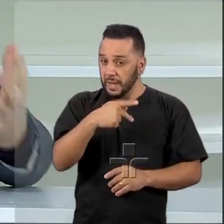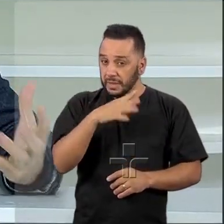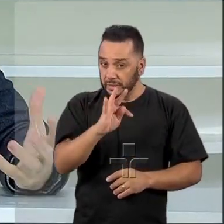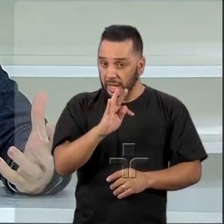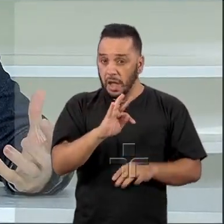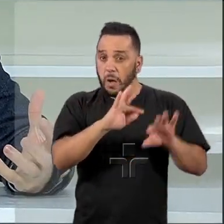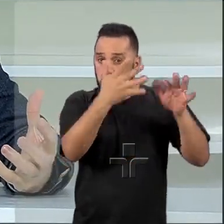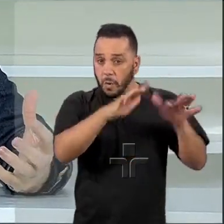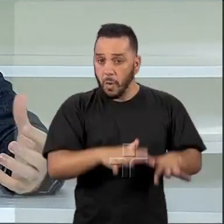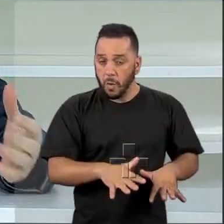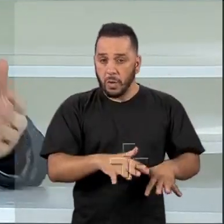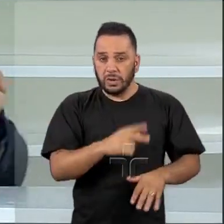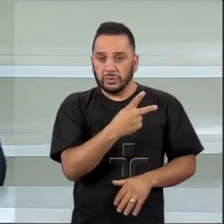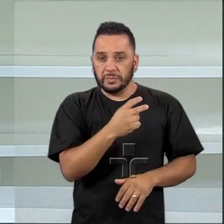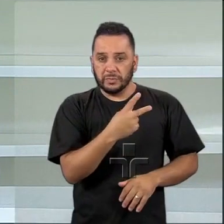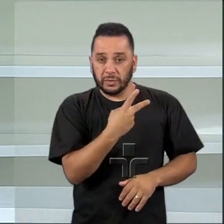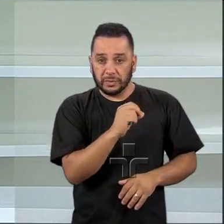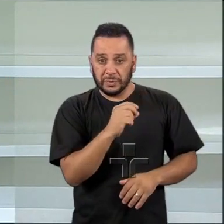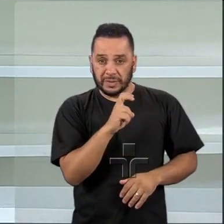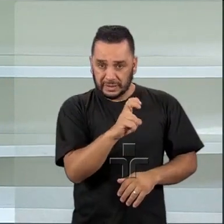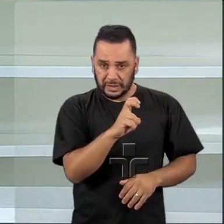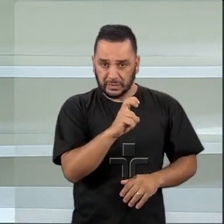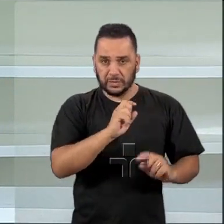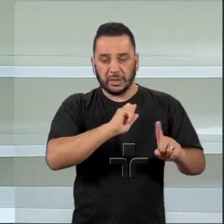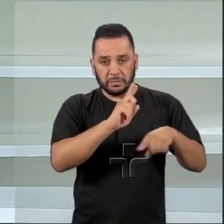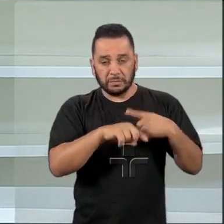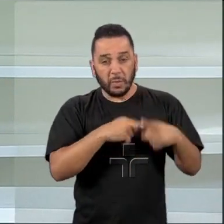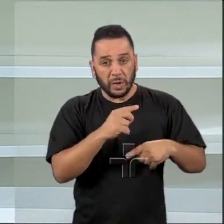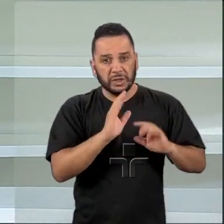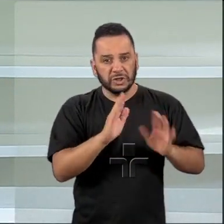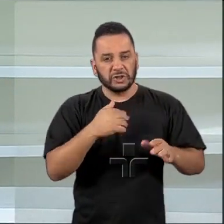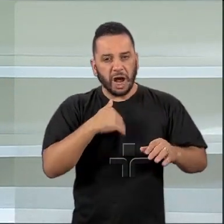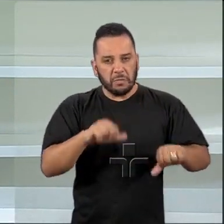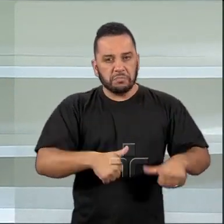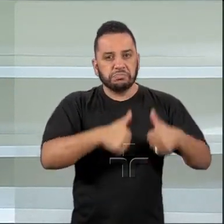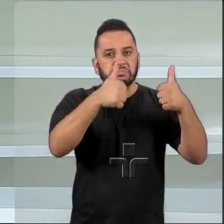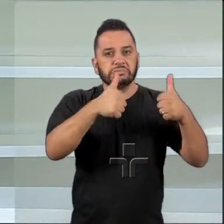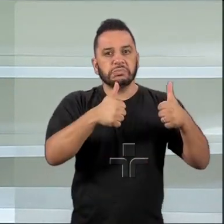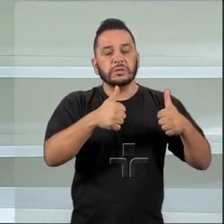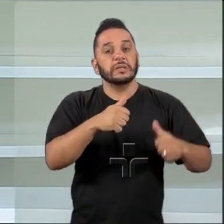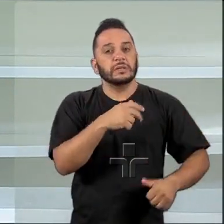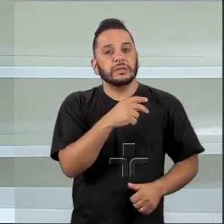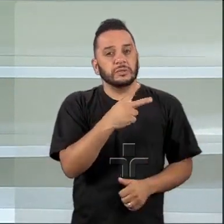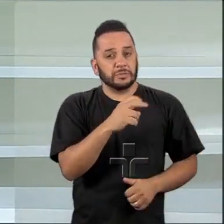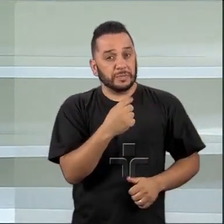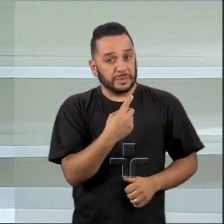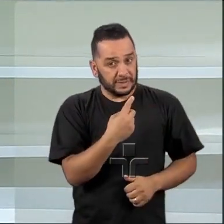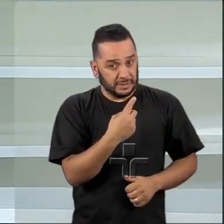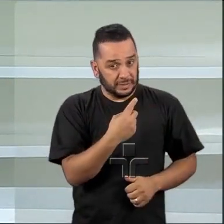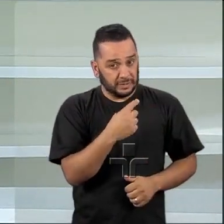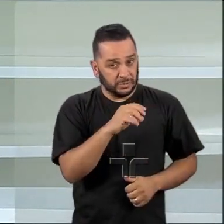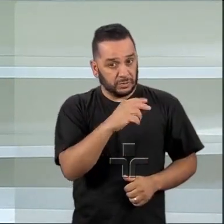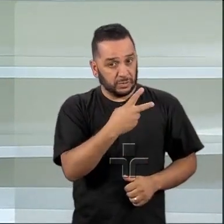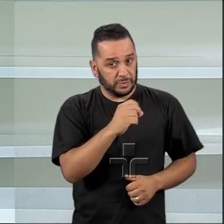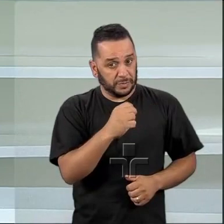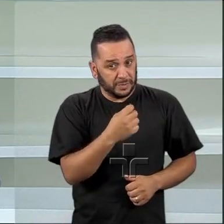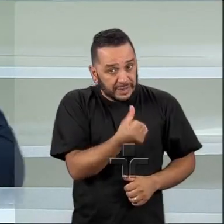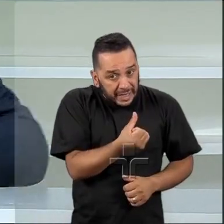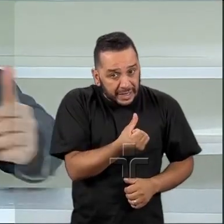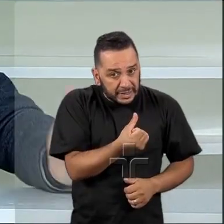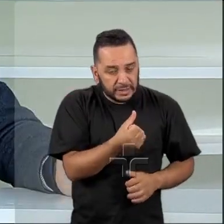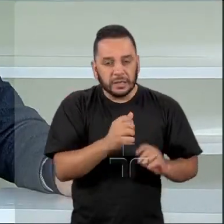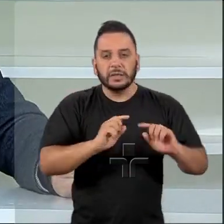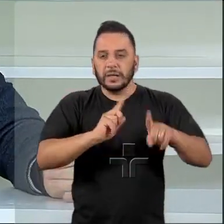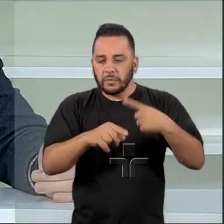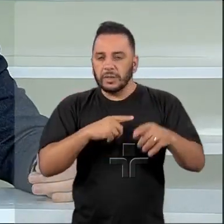essa oportunidade para um partido. Quando veio o julgamento do Mensalão em 2012 e quando veio a Lava Jato, as